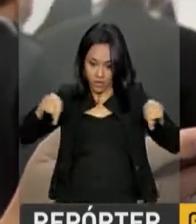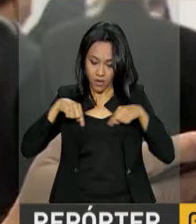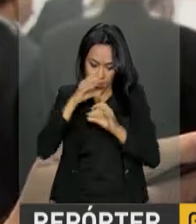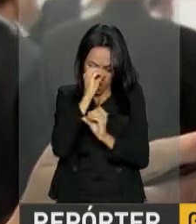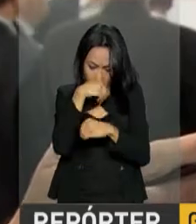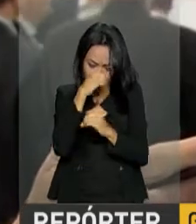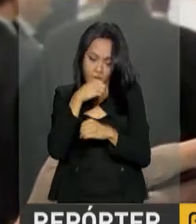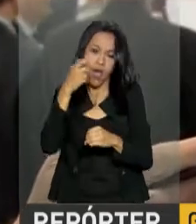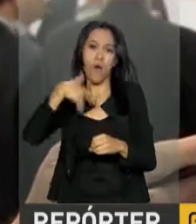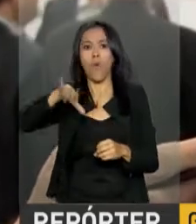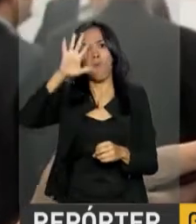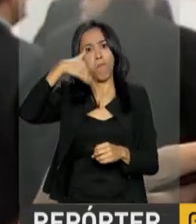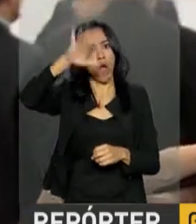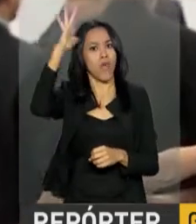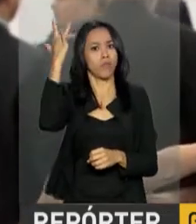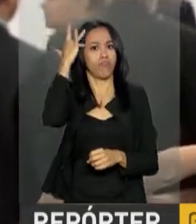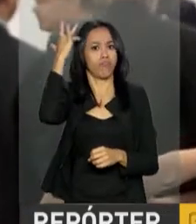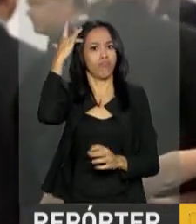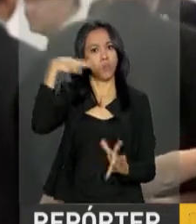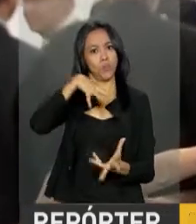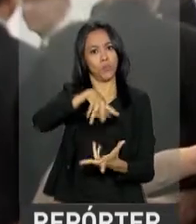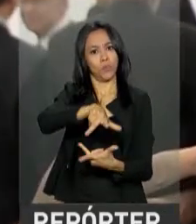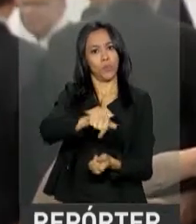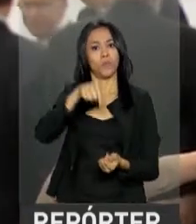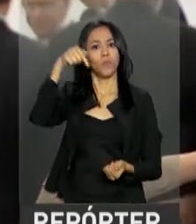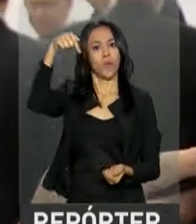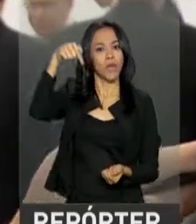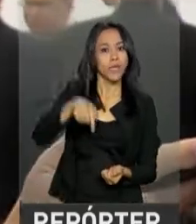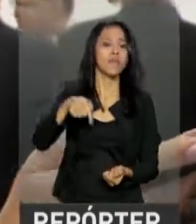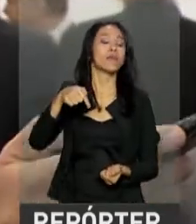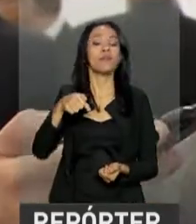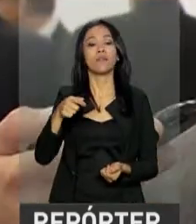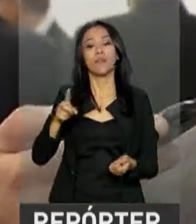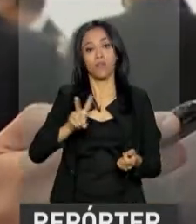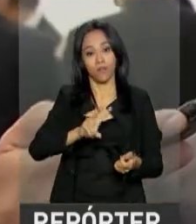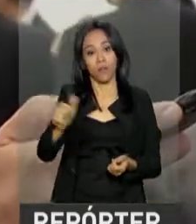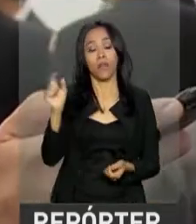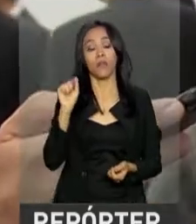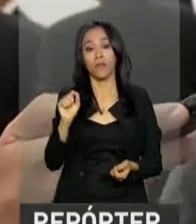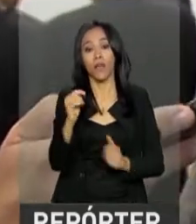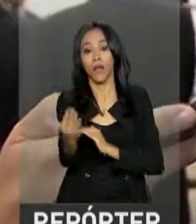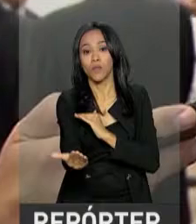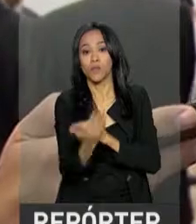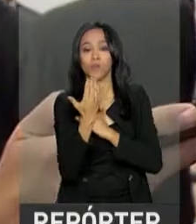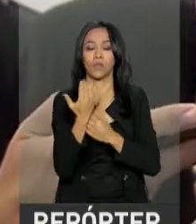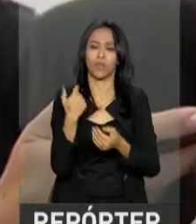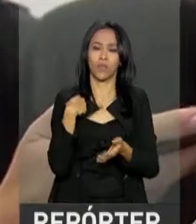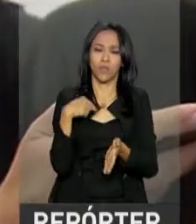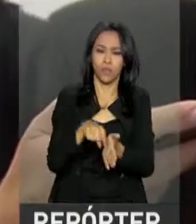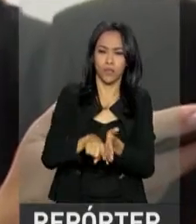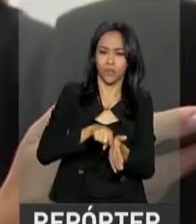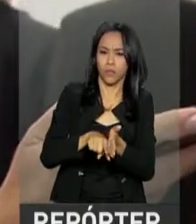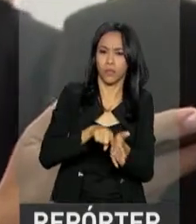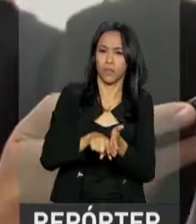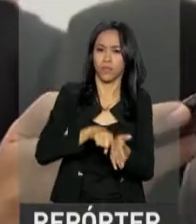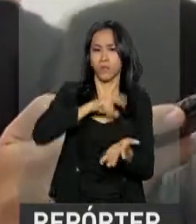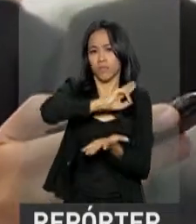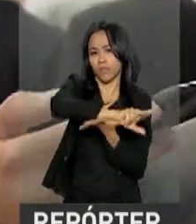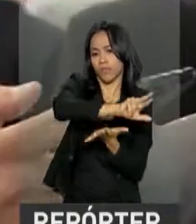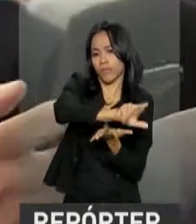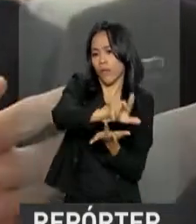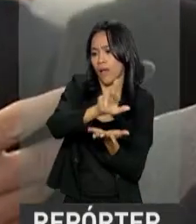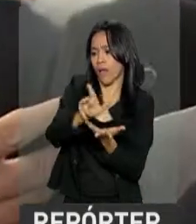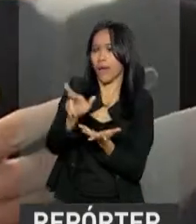ele terá condições aqui de emprestar com o seu trabalho o desenvolvimento e contribuir para esse desenvolvimento de diversos setores